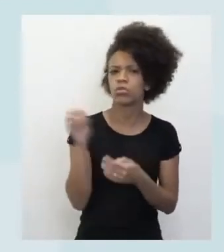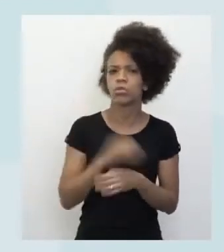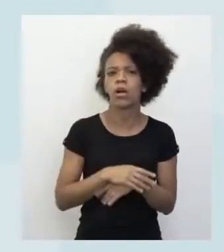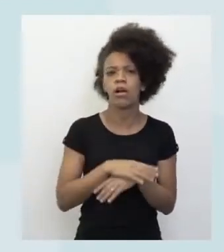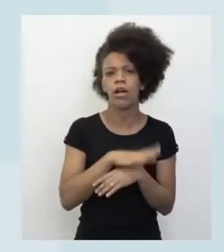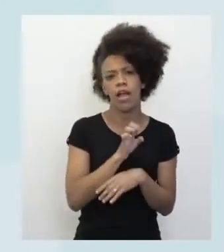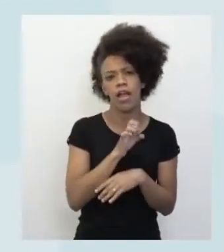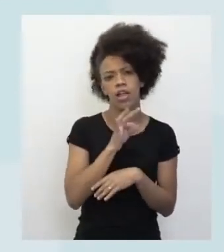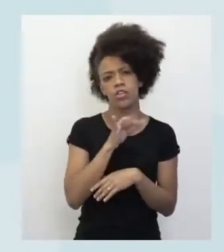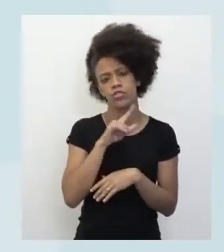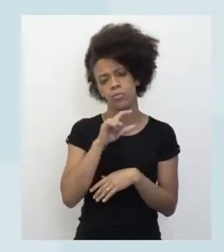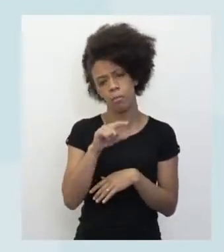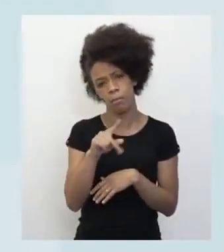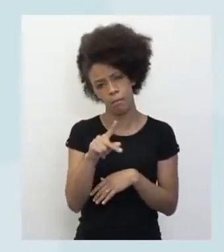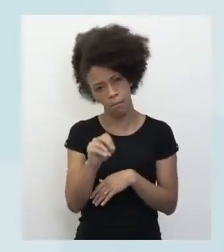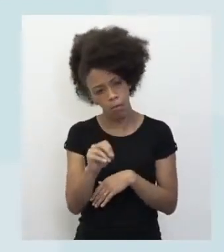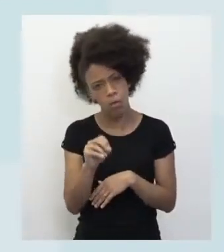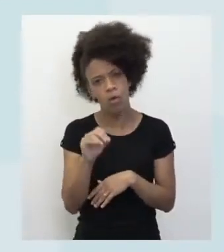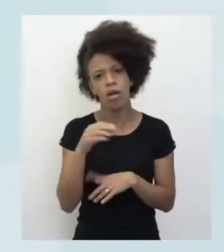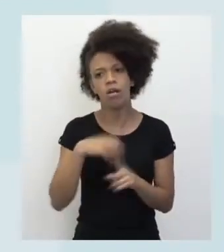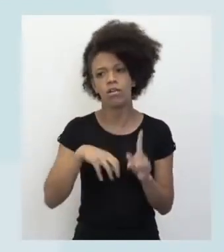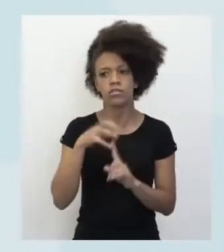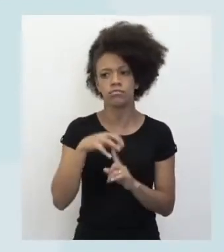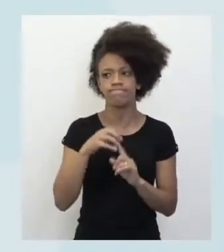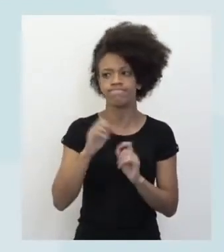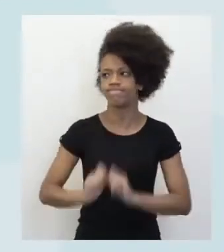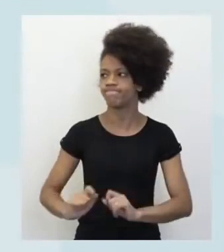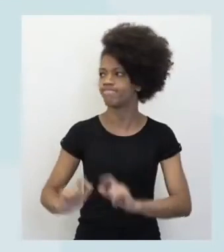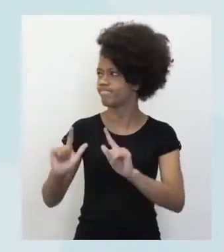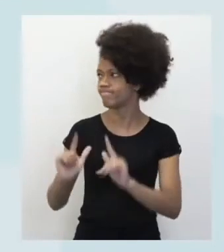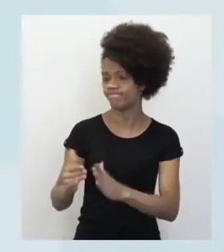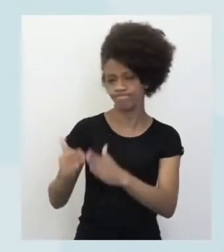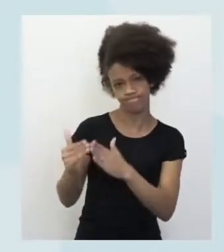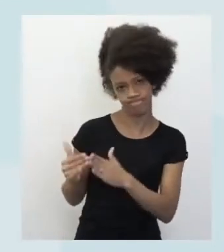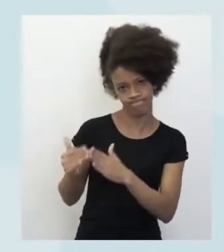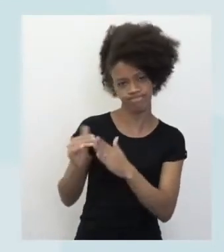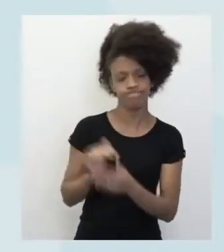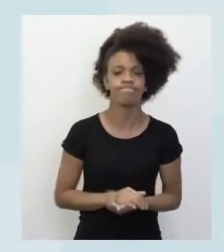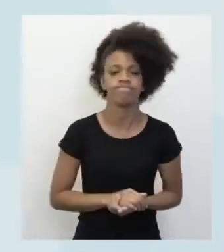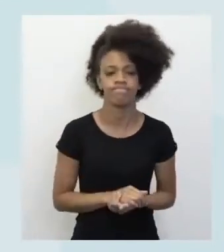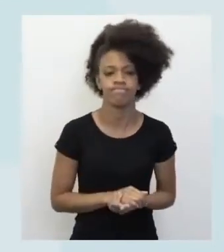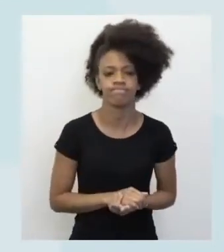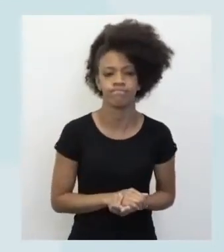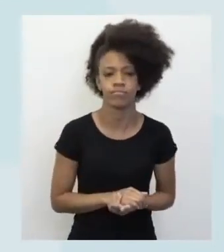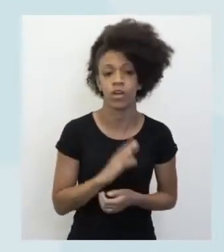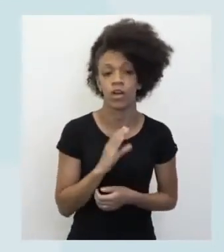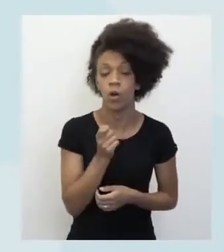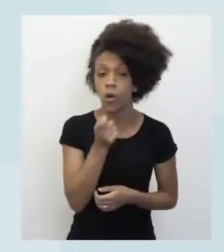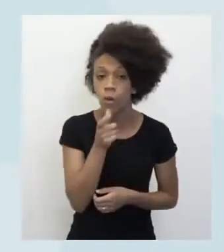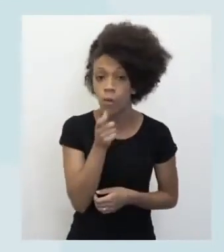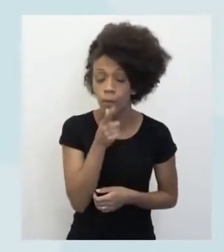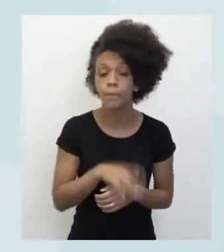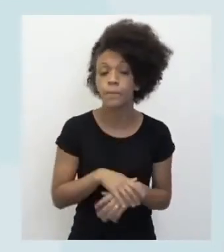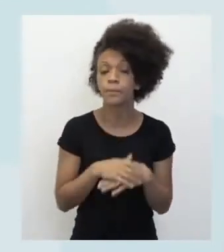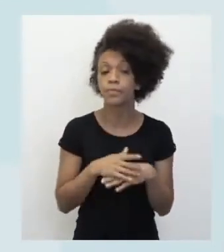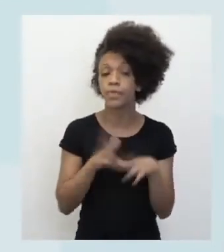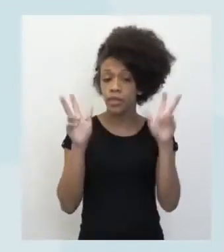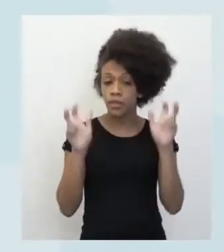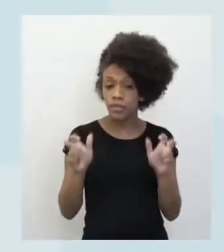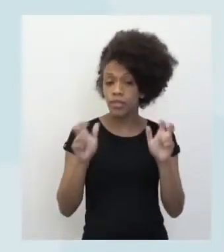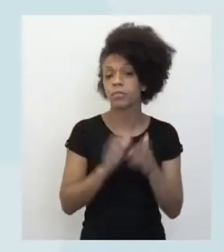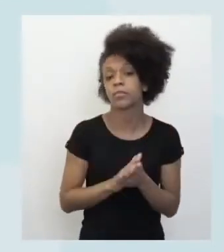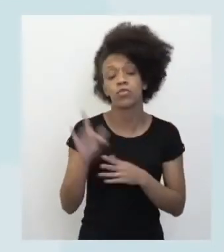né? Na próxima imagem, por favor. Na tela. Comédia. Abordava os fatos